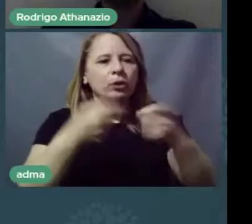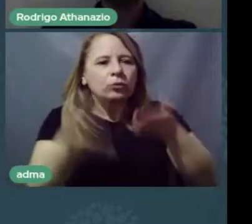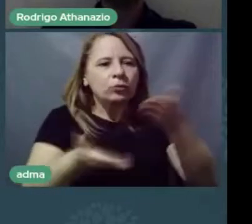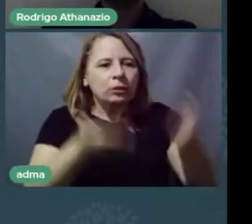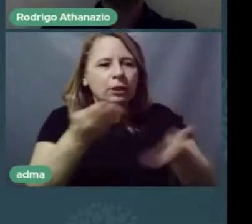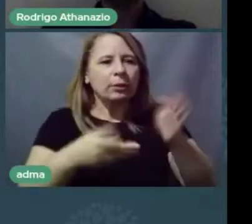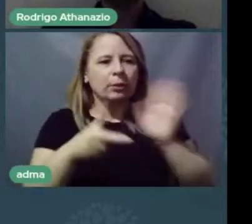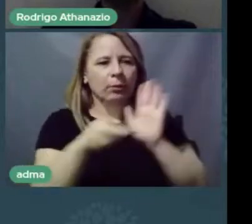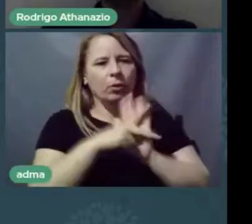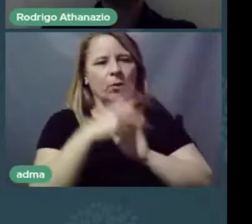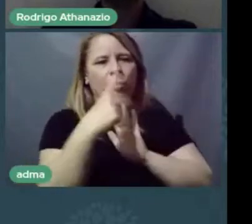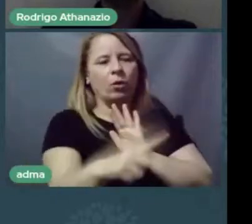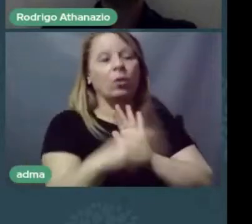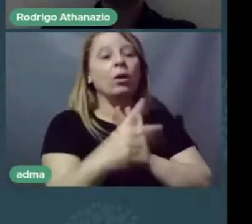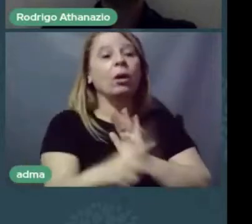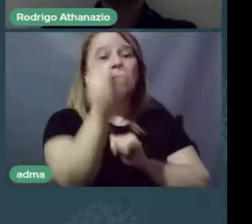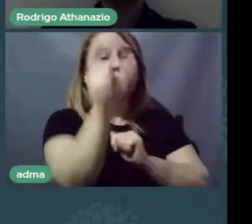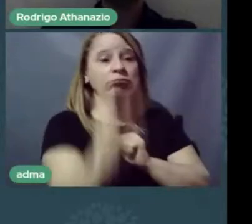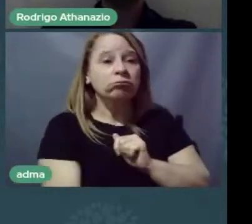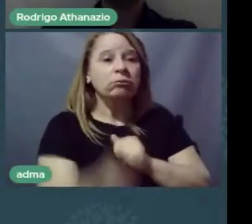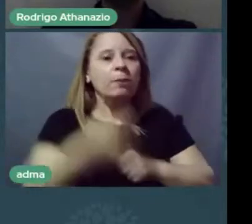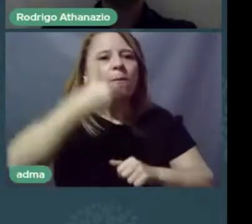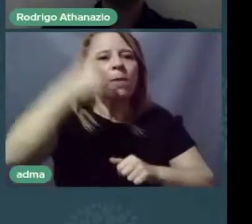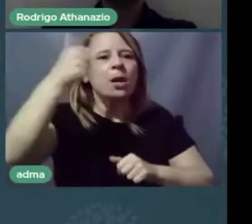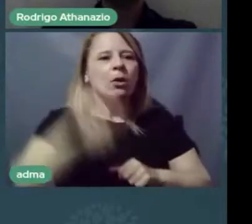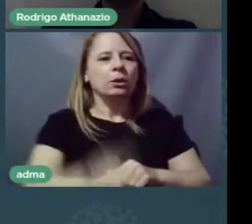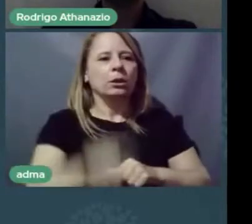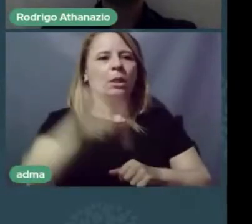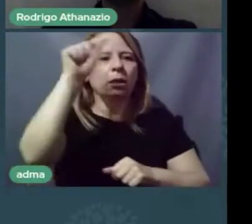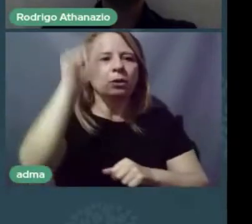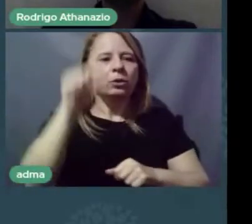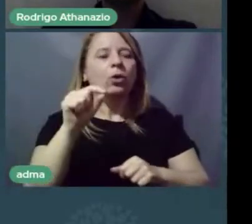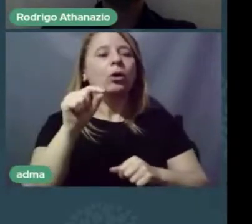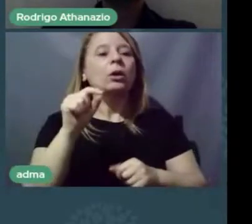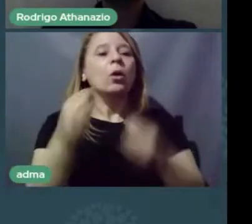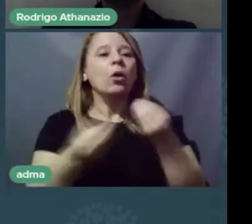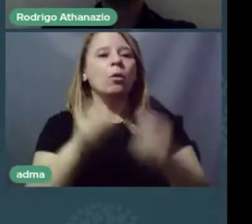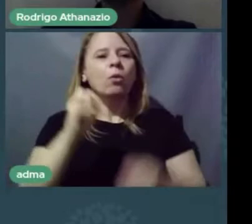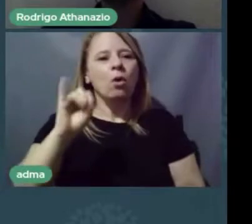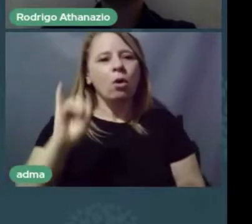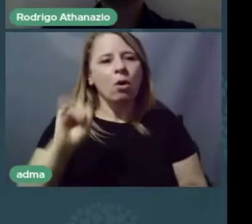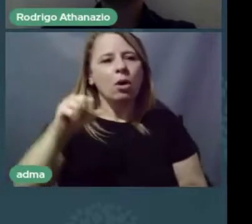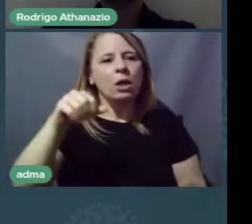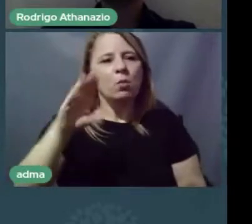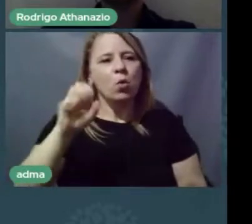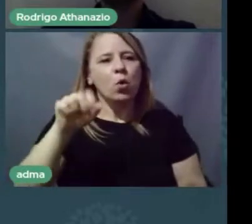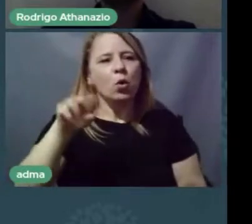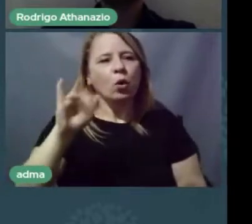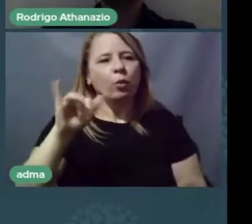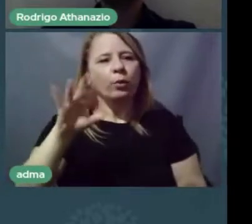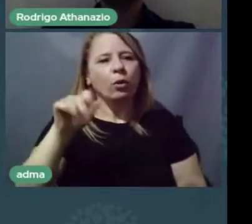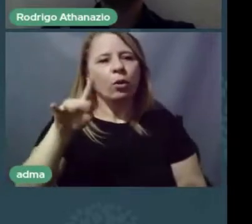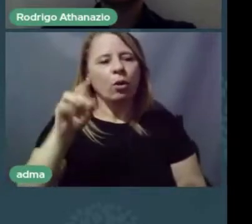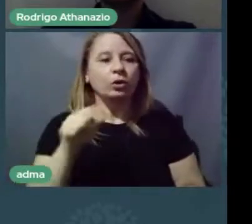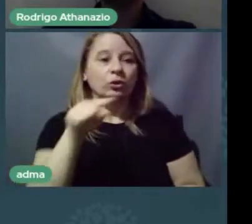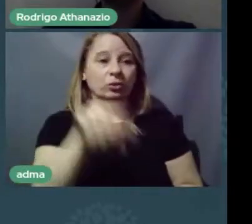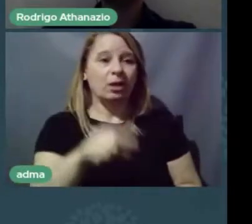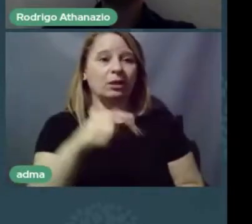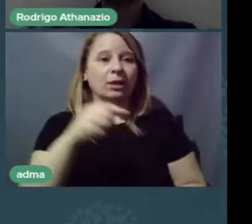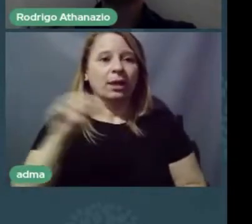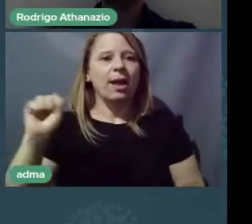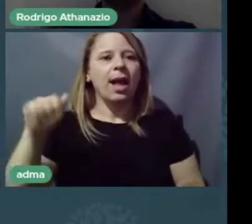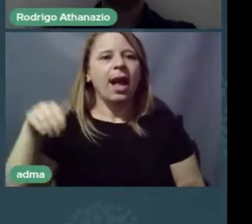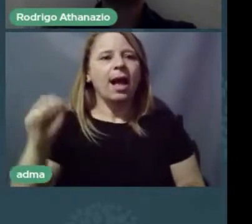nosso indivíduo, para poder fazer a melhor escolha do tratamento imunobiológico para esses pacientes com asma mais grave. Então,